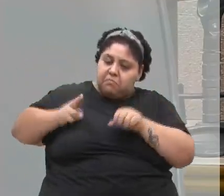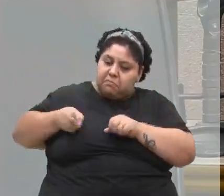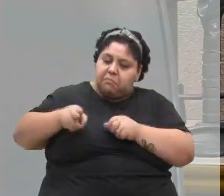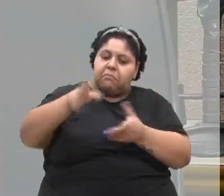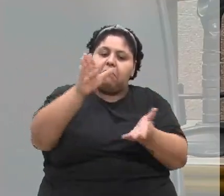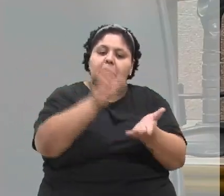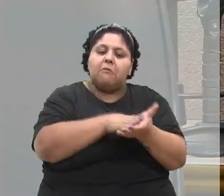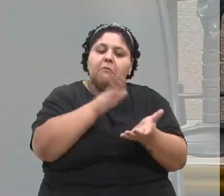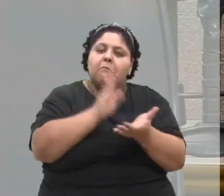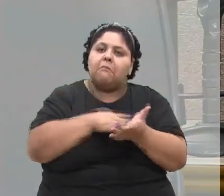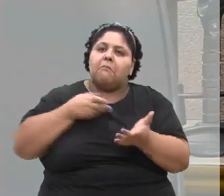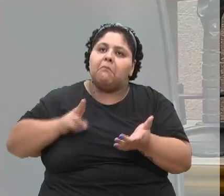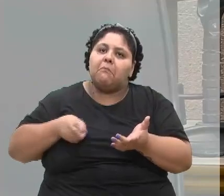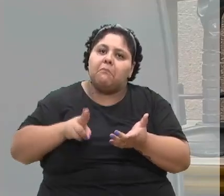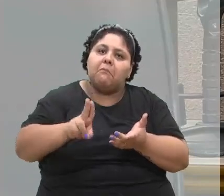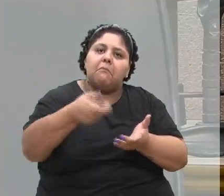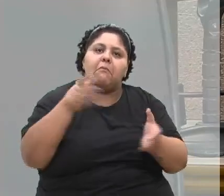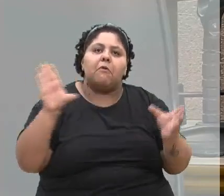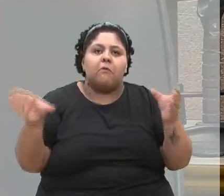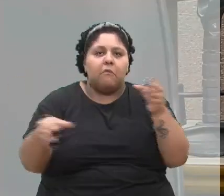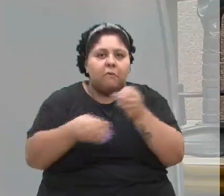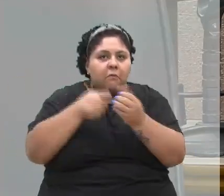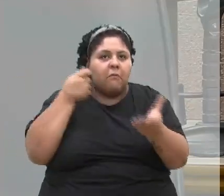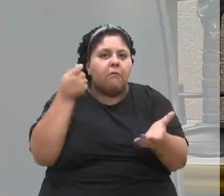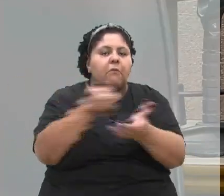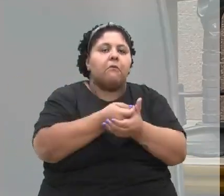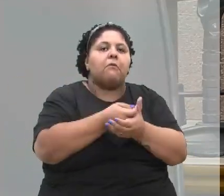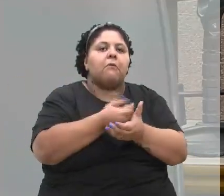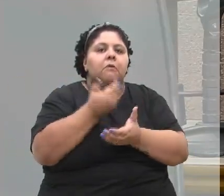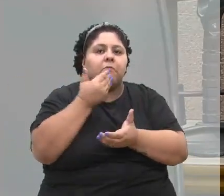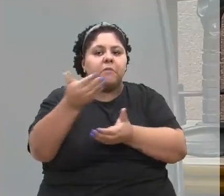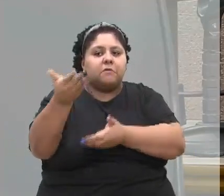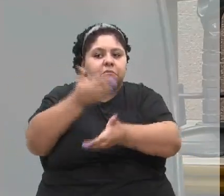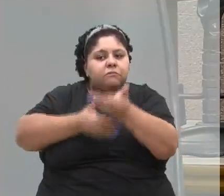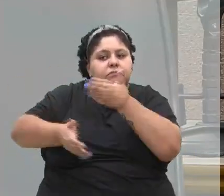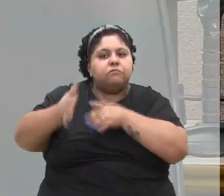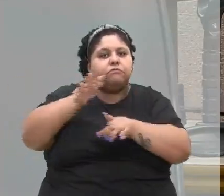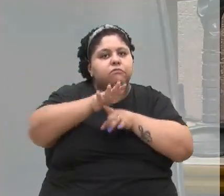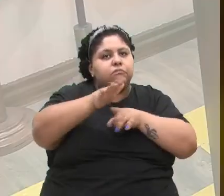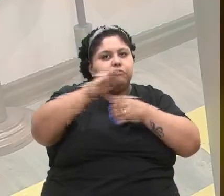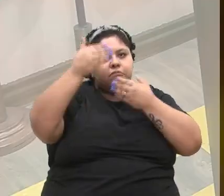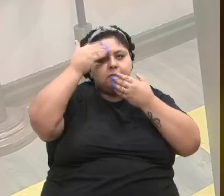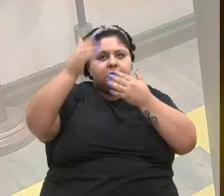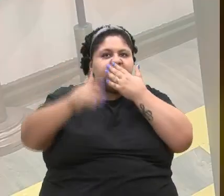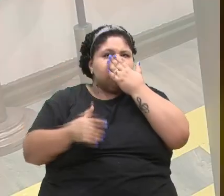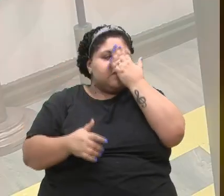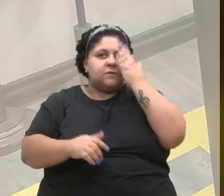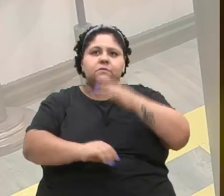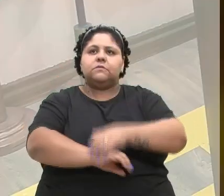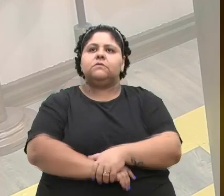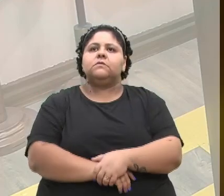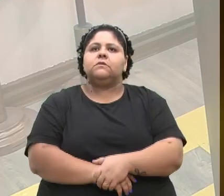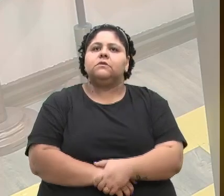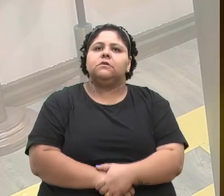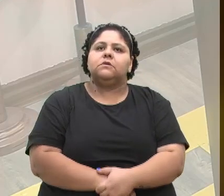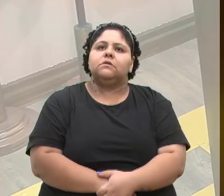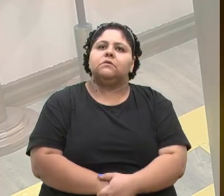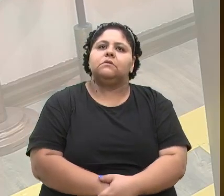cobrando, vamos continuar nos somando os esforços e pedindo que a gente seja atendido nessa demanda aí. Obrigada, Parabéns. vereadora. Pois não,